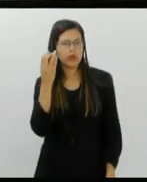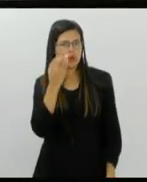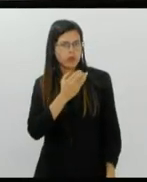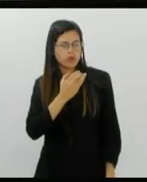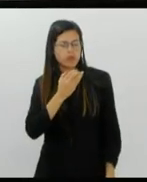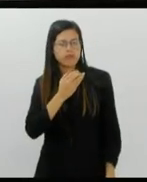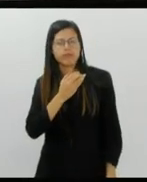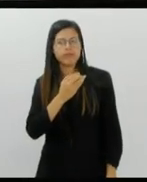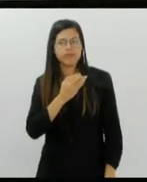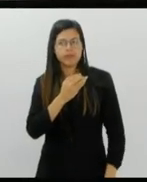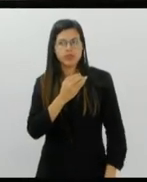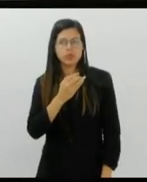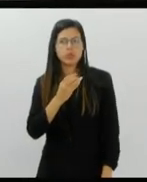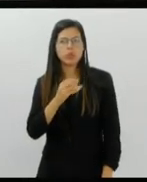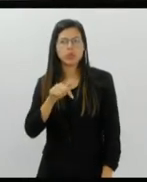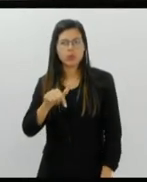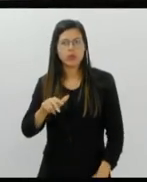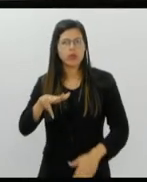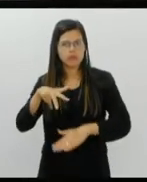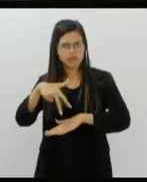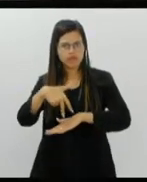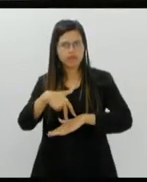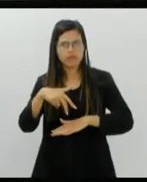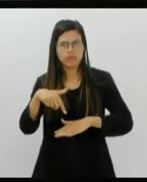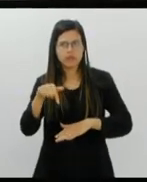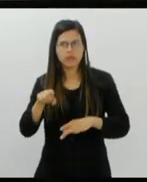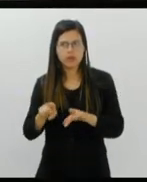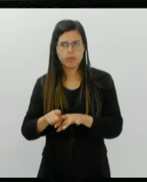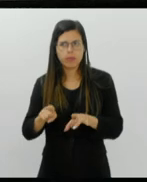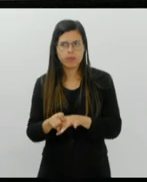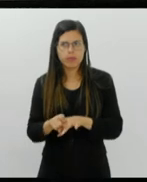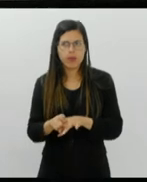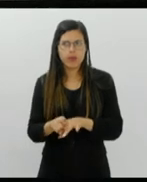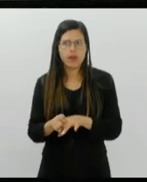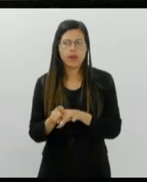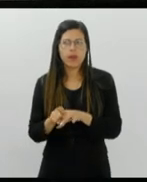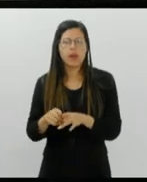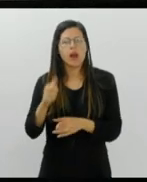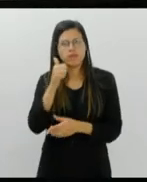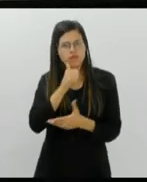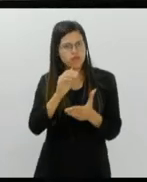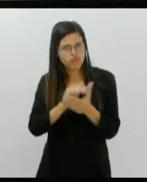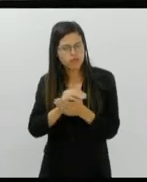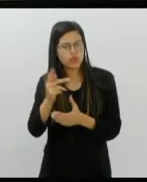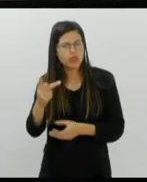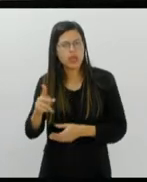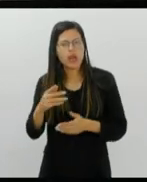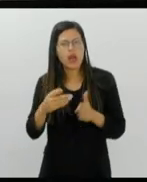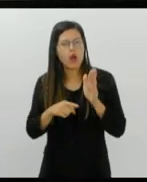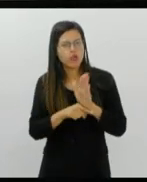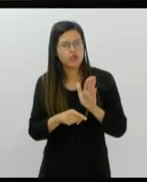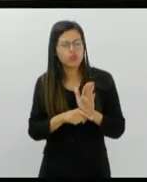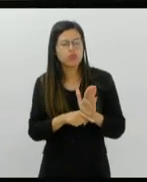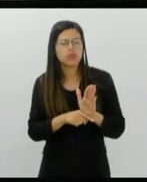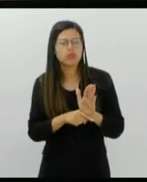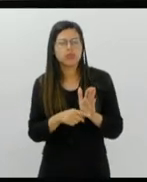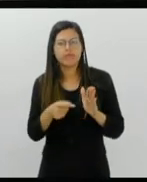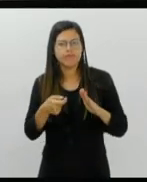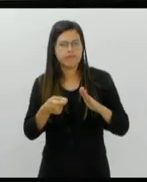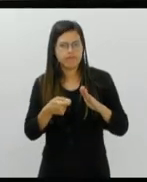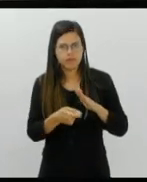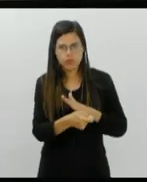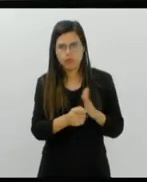que prontamente né estava lá também analine a nossa primeira dama ajudando financeiramente com a sudge